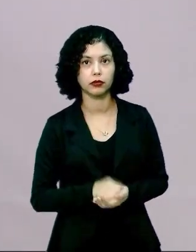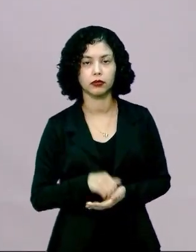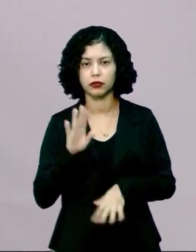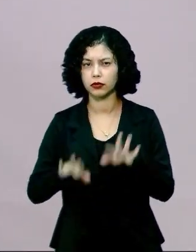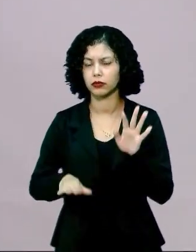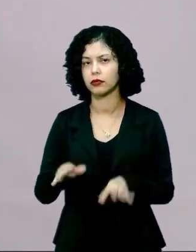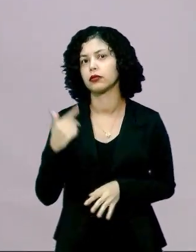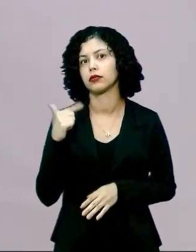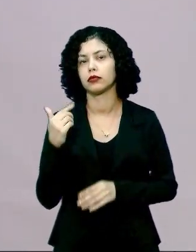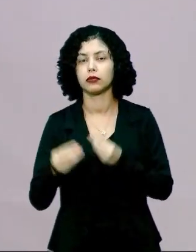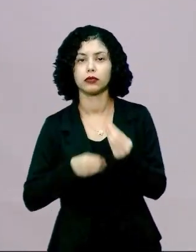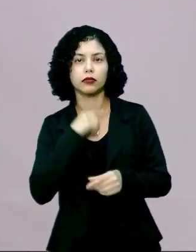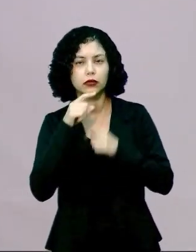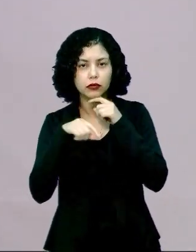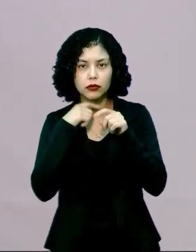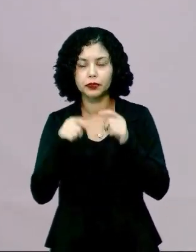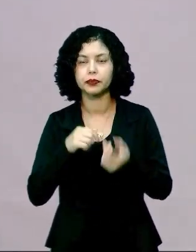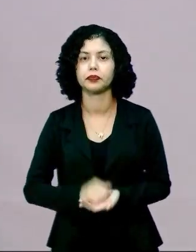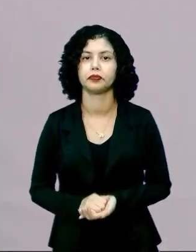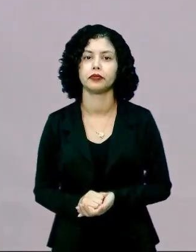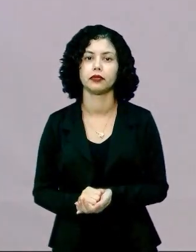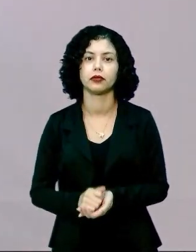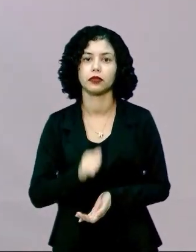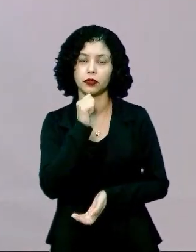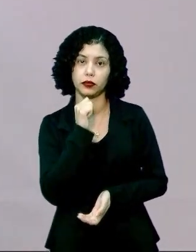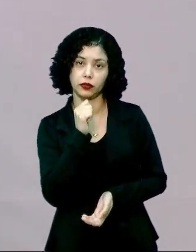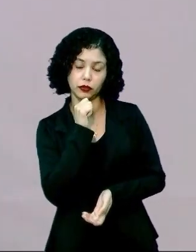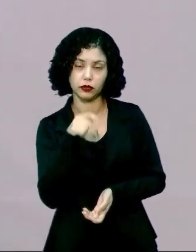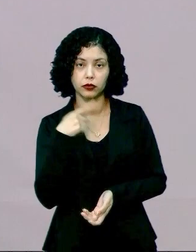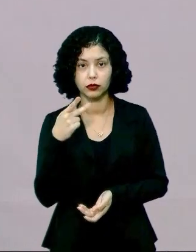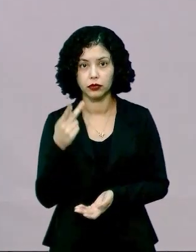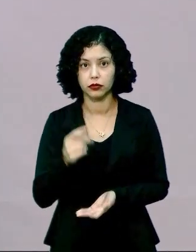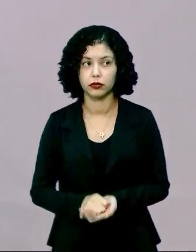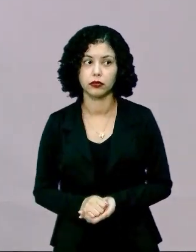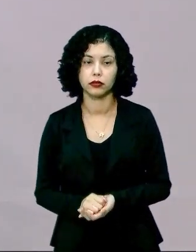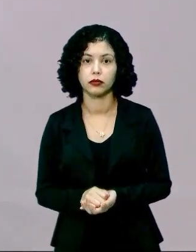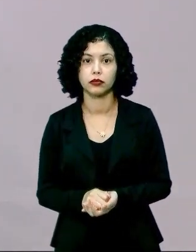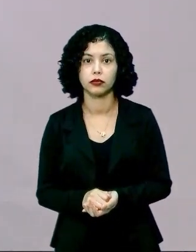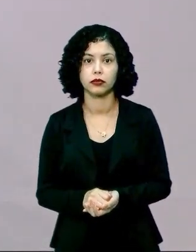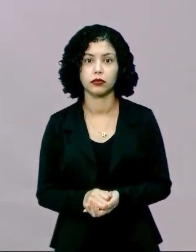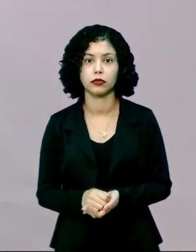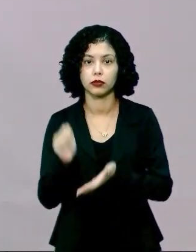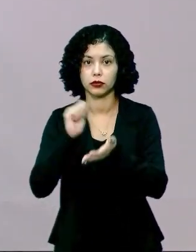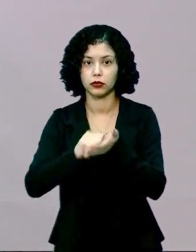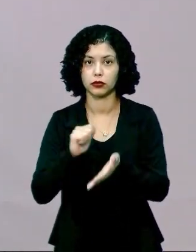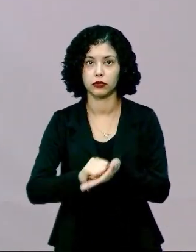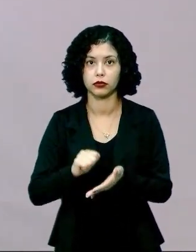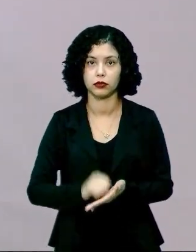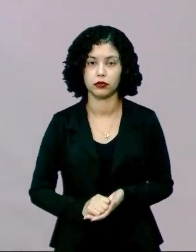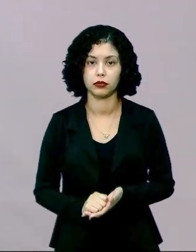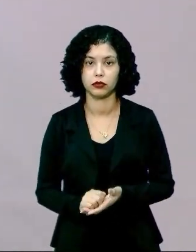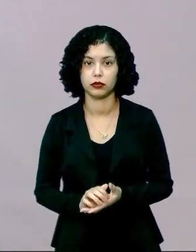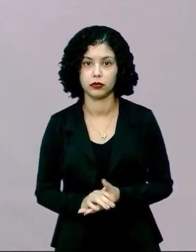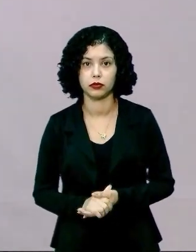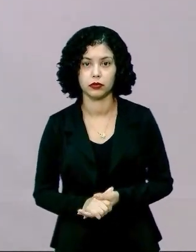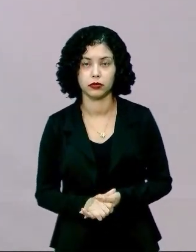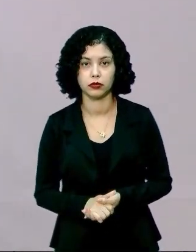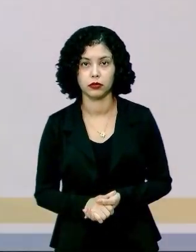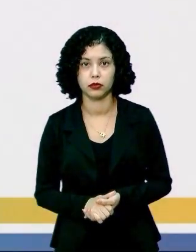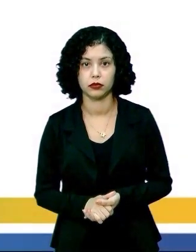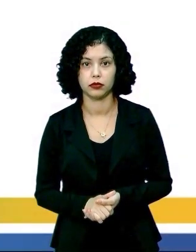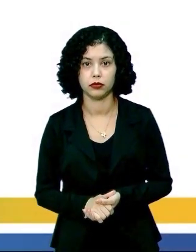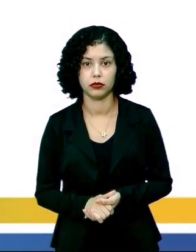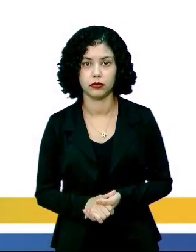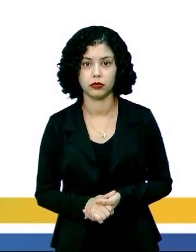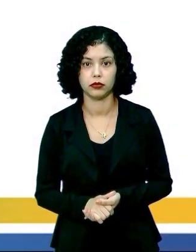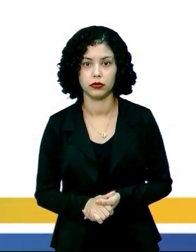vezes, não tenham aquela dúvida. Além de eu falar, eu deixo, às vezes, escrito muito isso. Tudo